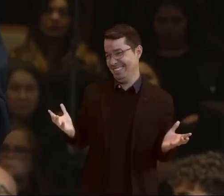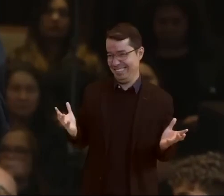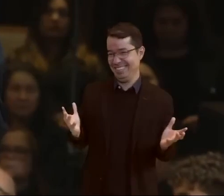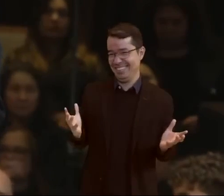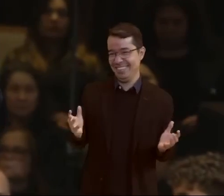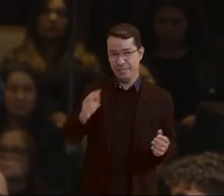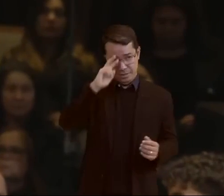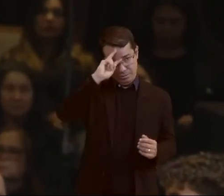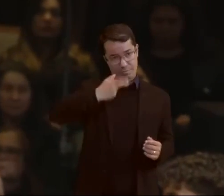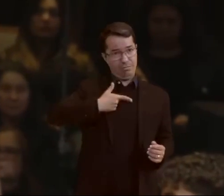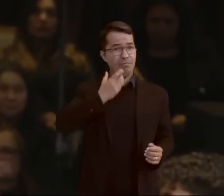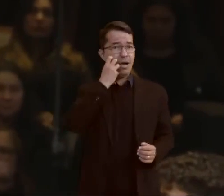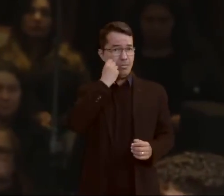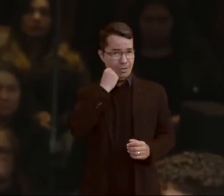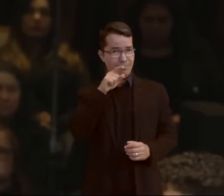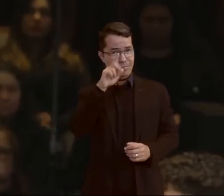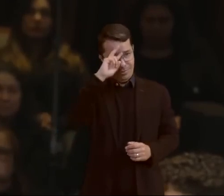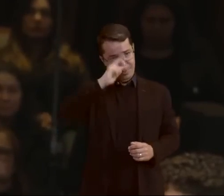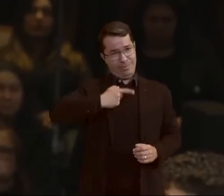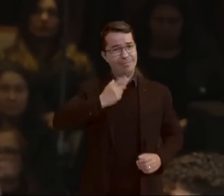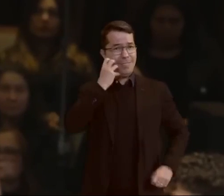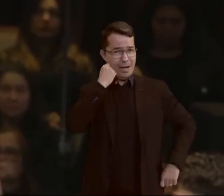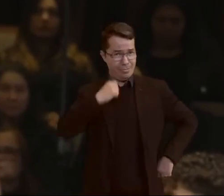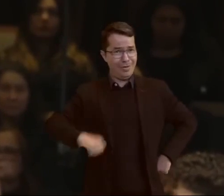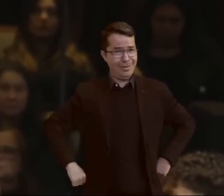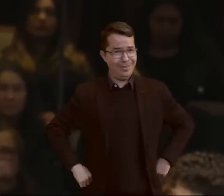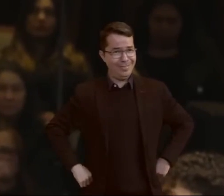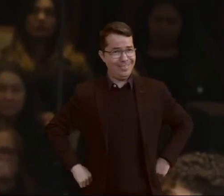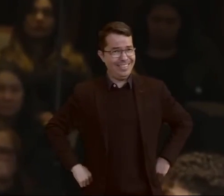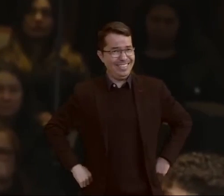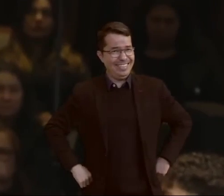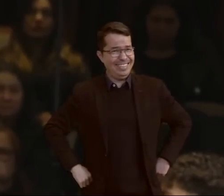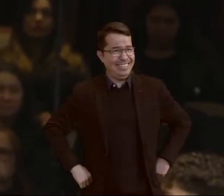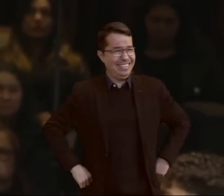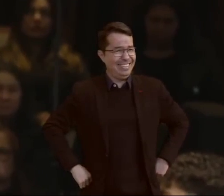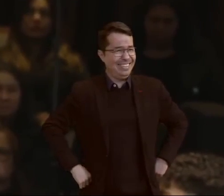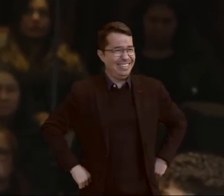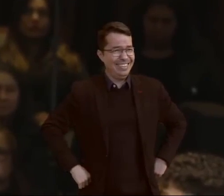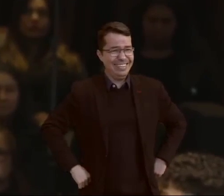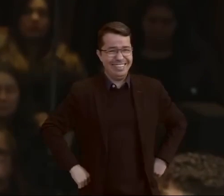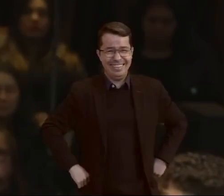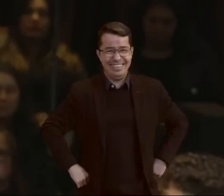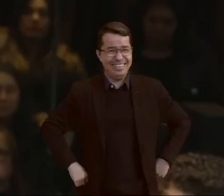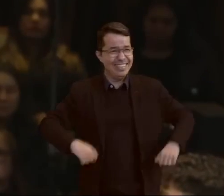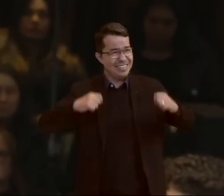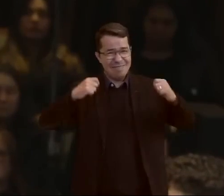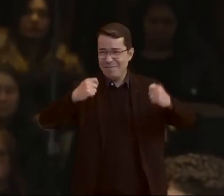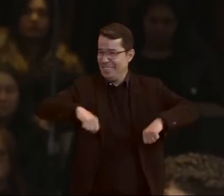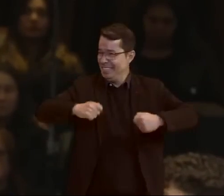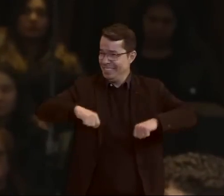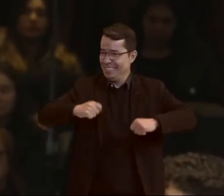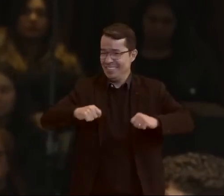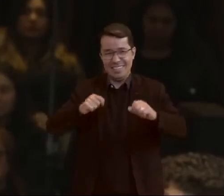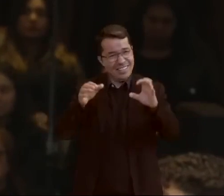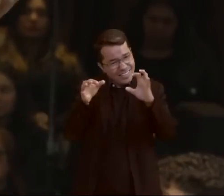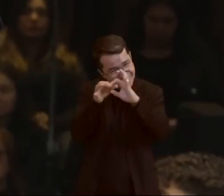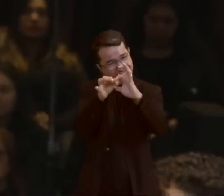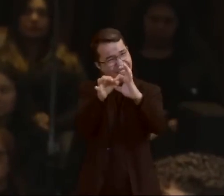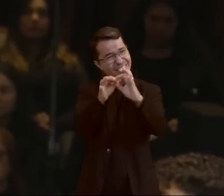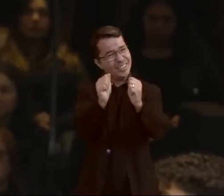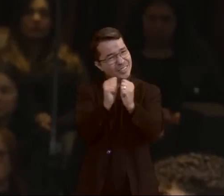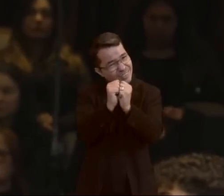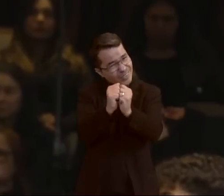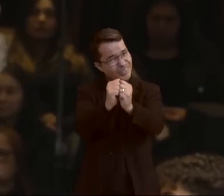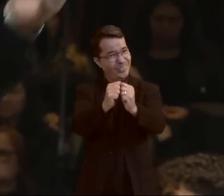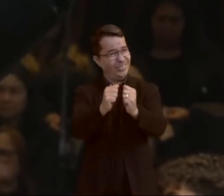Agora está na hora de fazer o que Deus manda. Se você está com o Senhor, você tem que estar na congregação dele. Então é